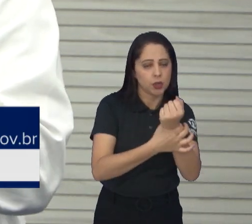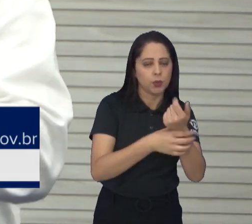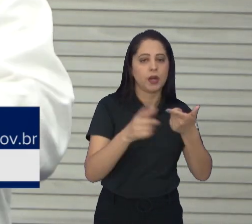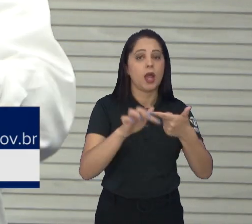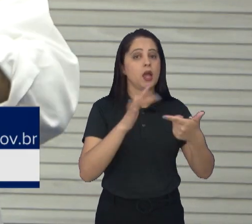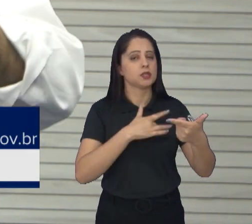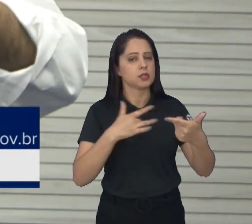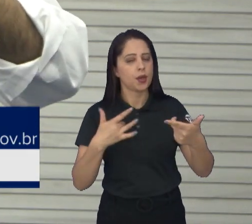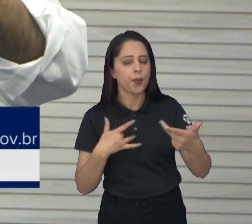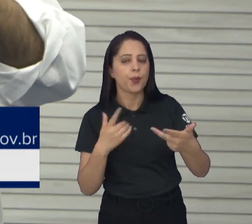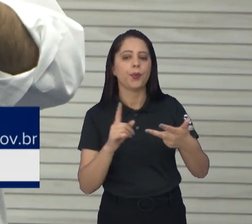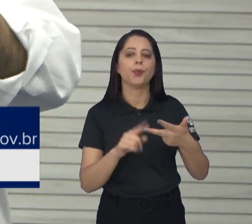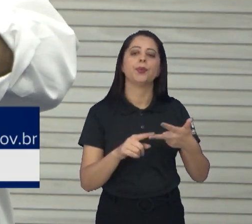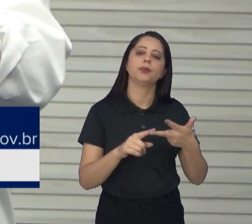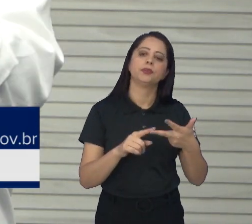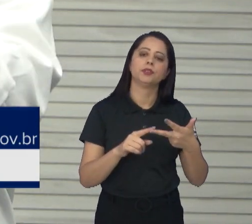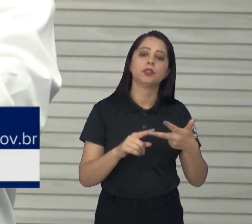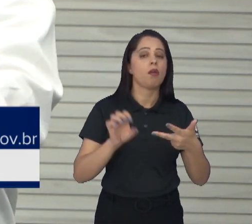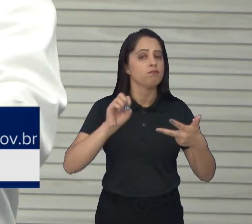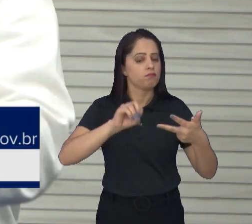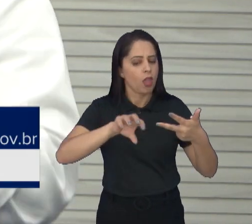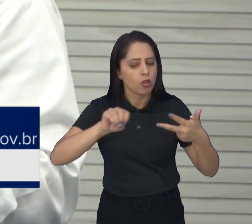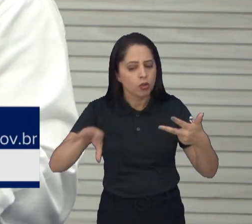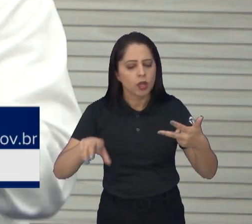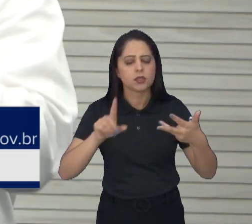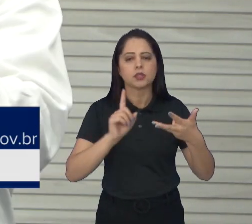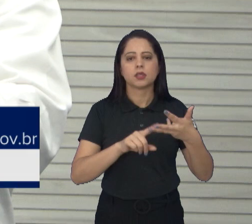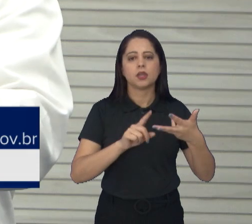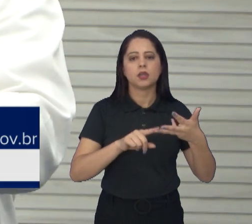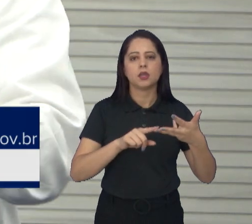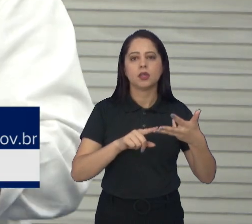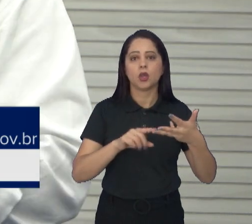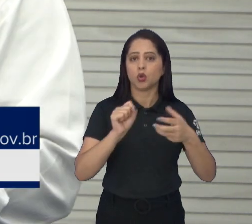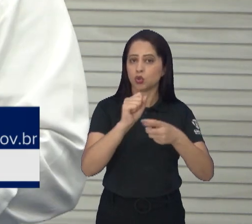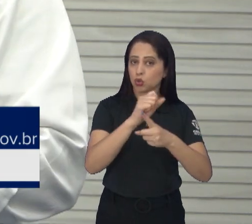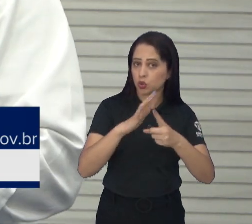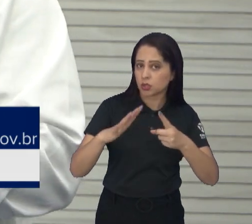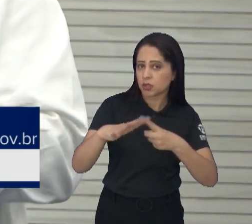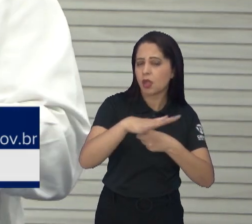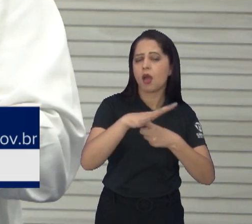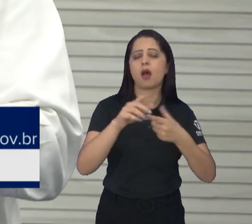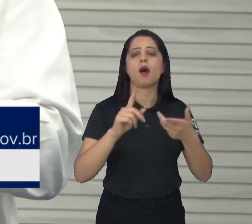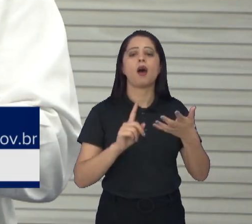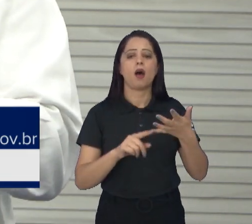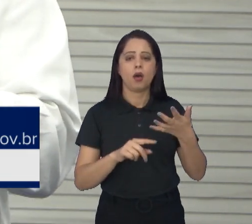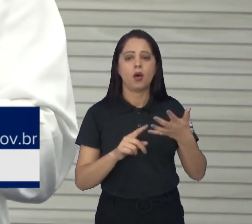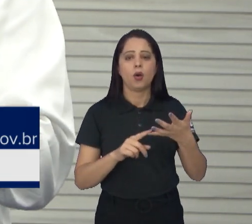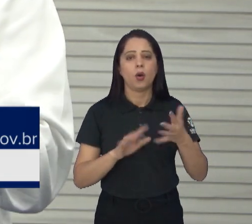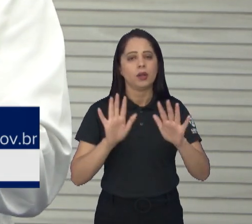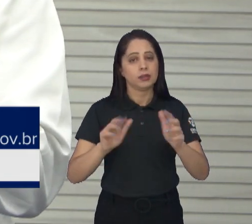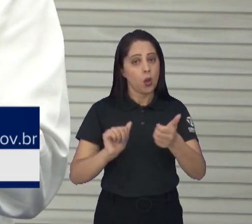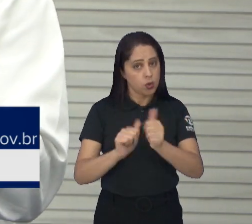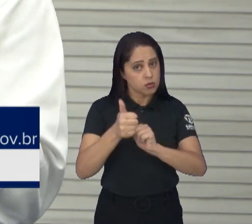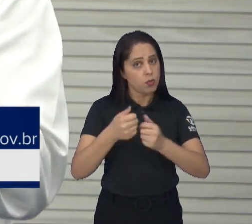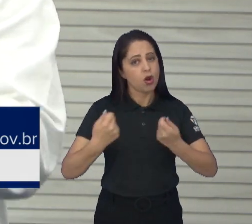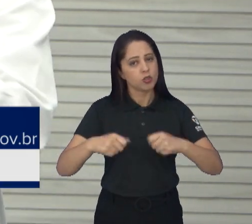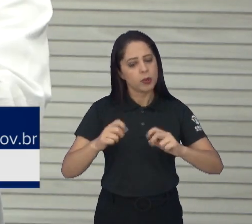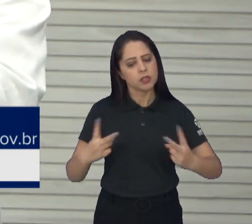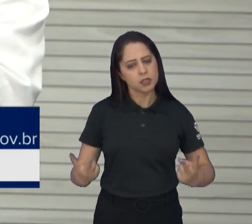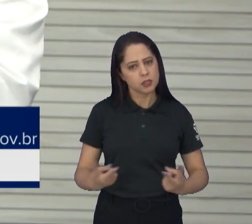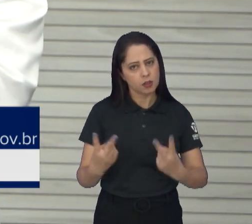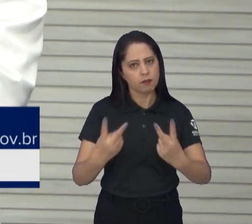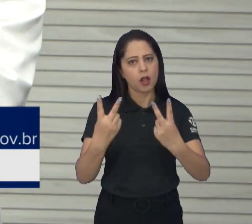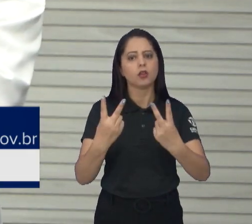de saúde, de educacional, de social, e que ele tem que ser valorizado, tem que ter